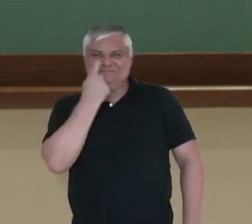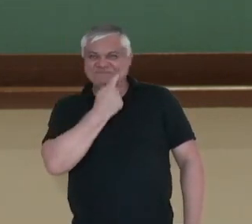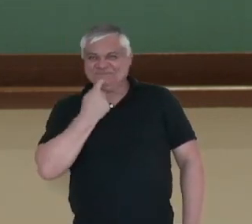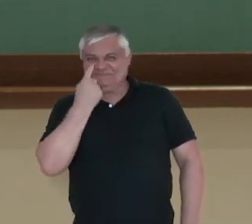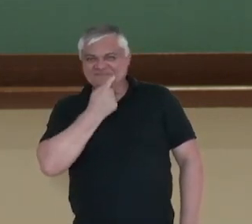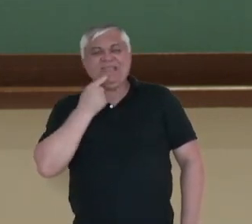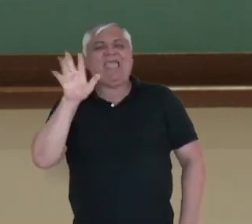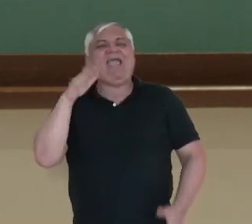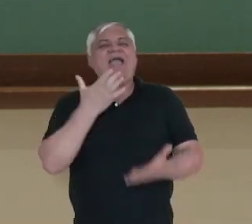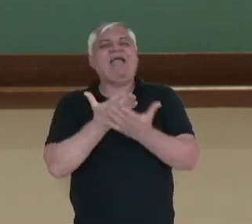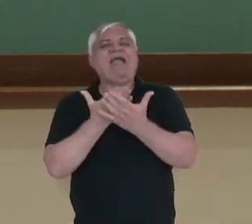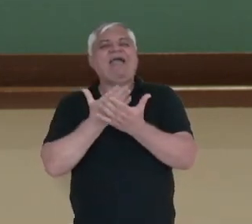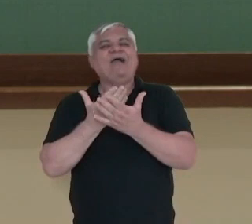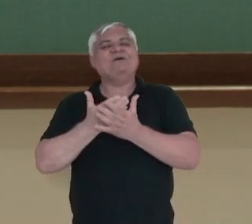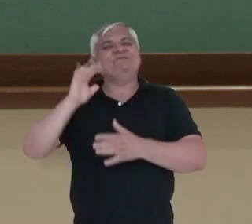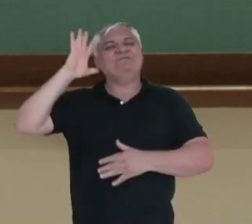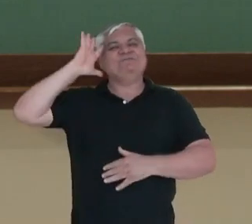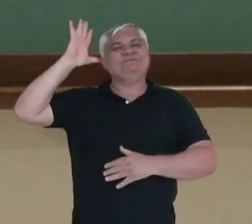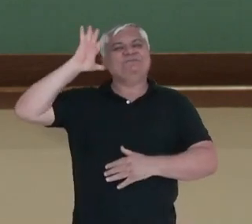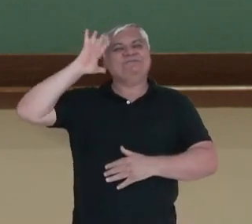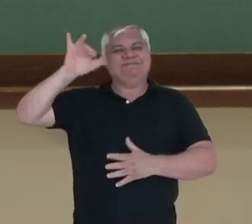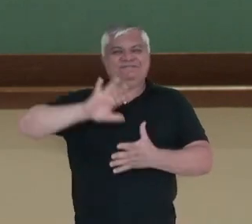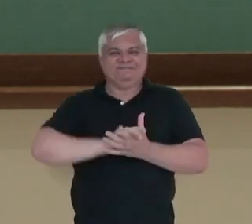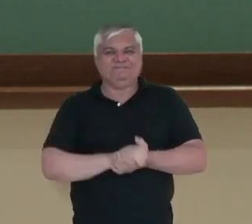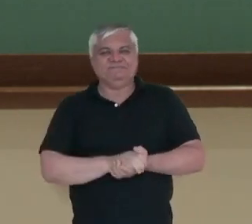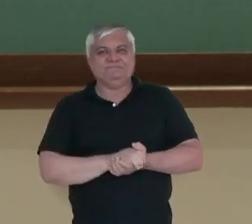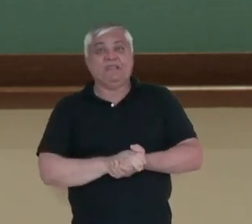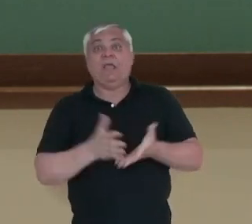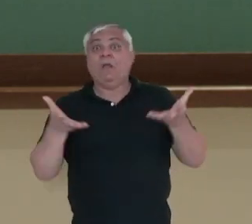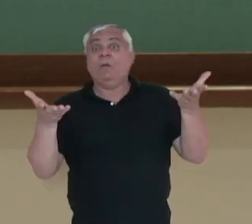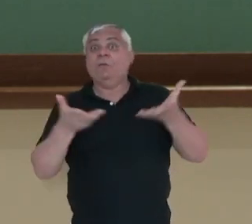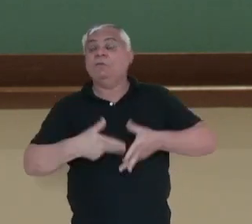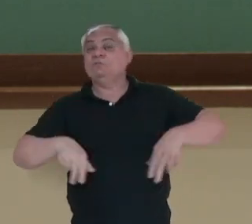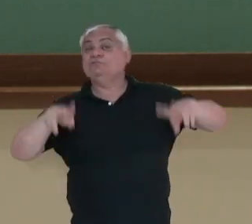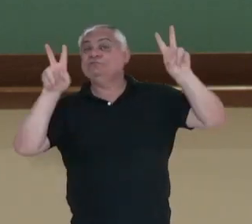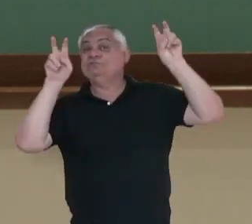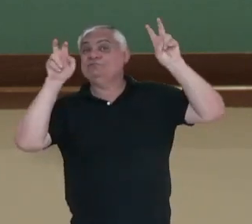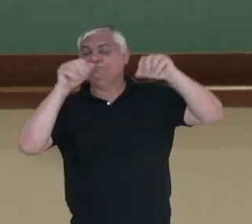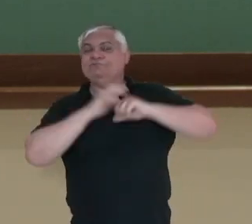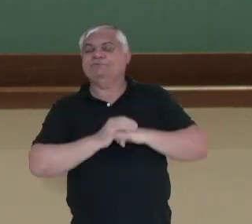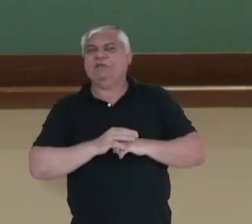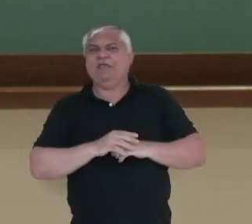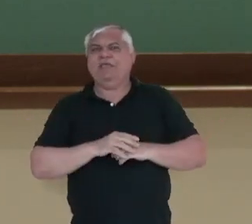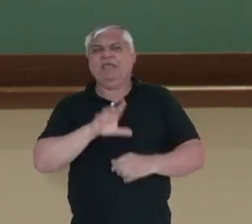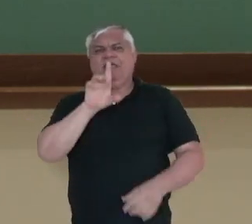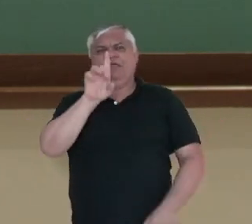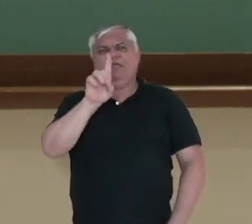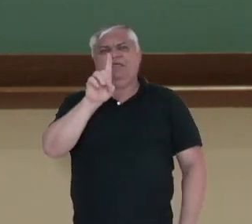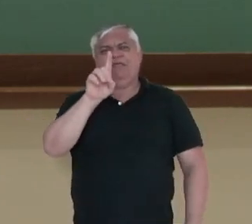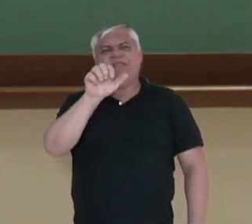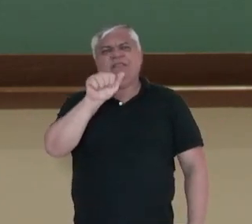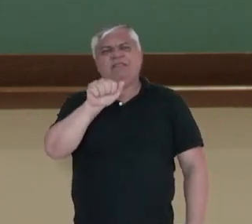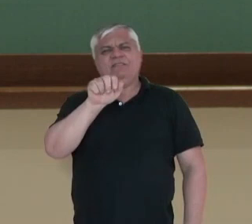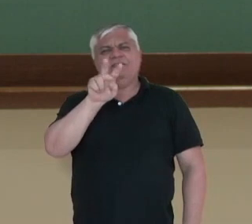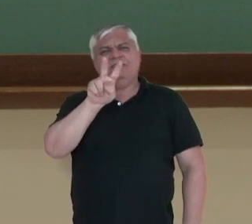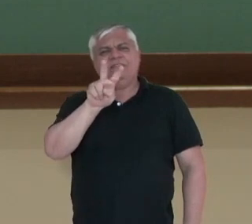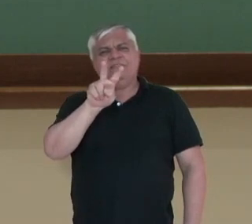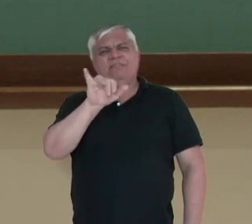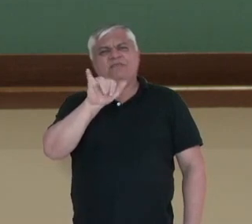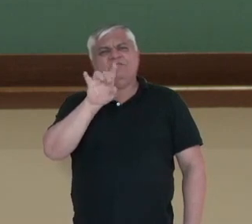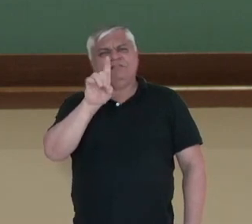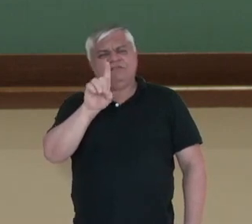mais uma aula de filosofia. Hoje vamos falar sobre David Hume. Vamos entender